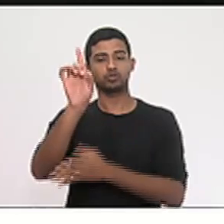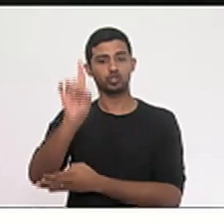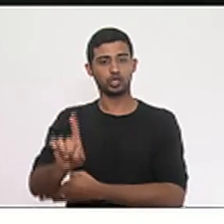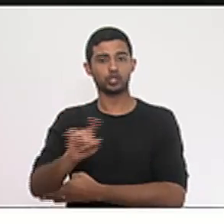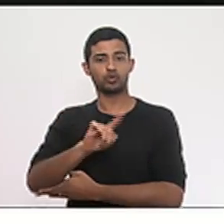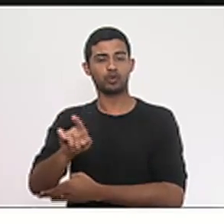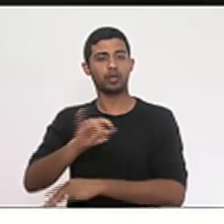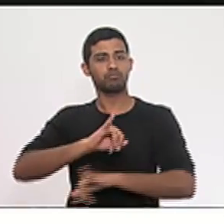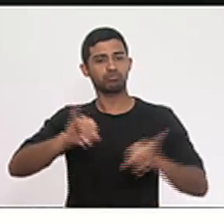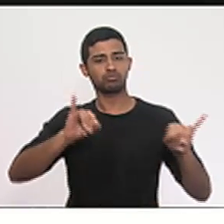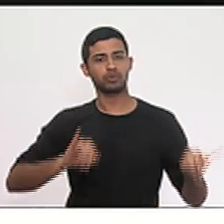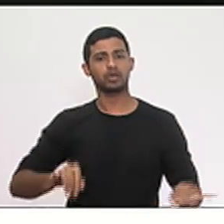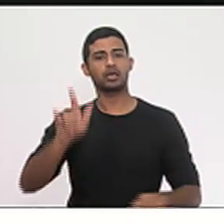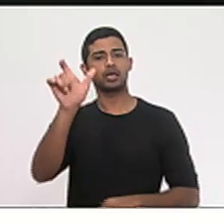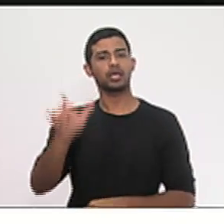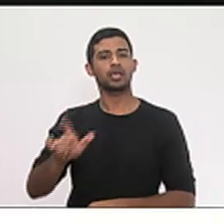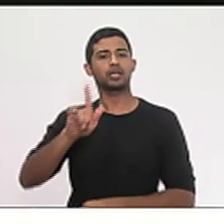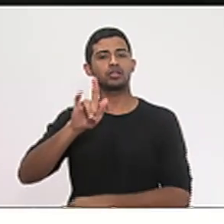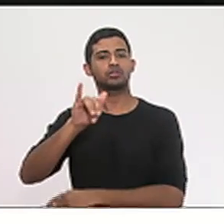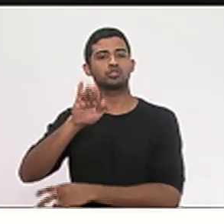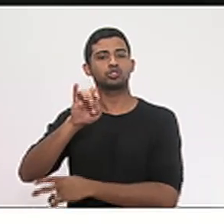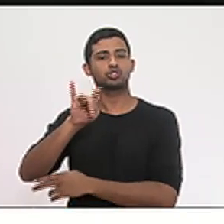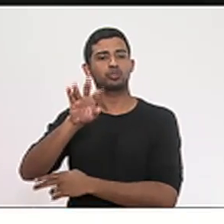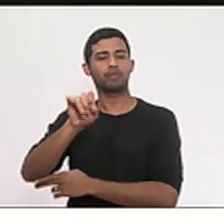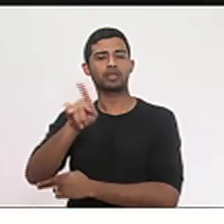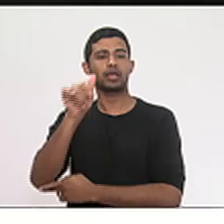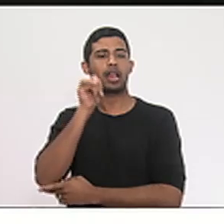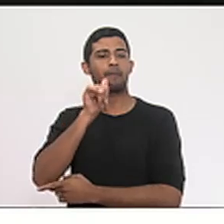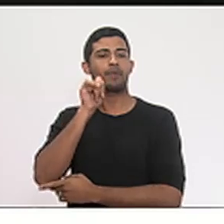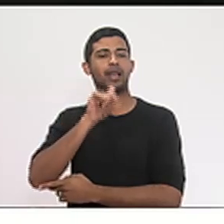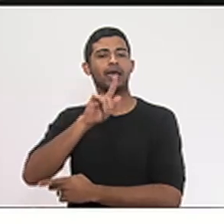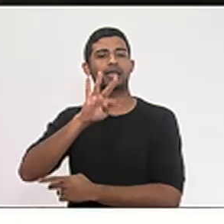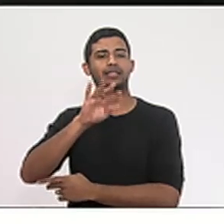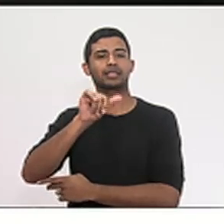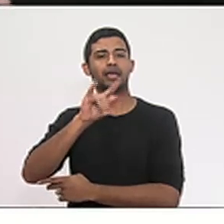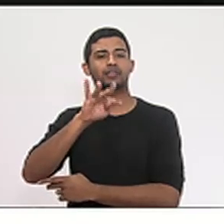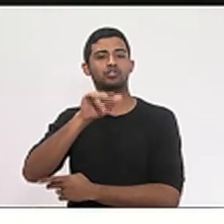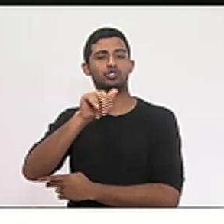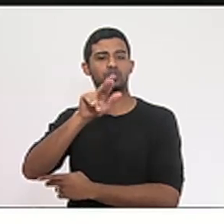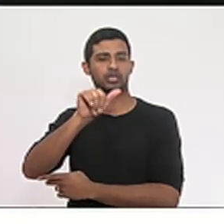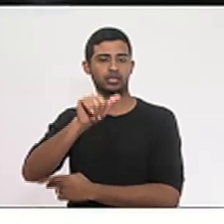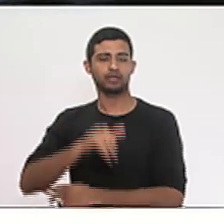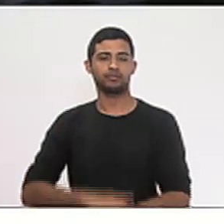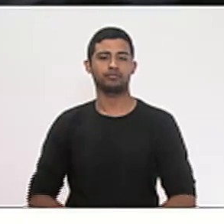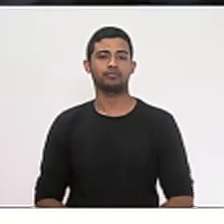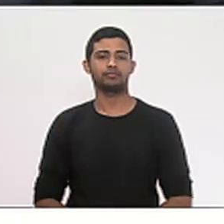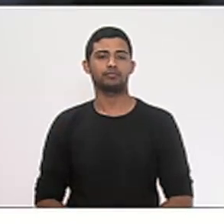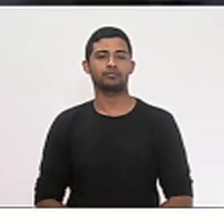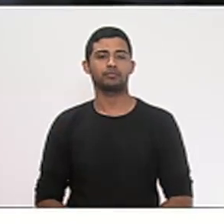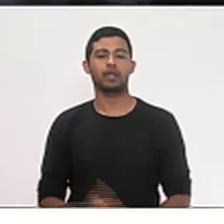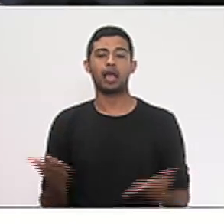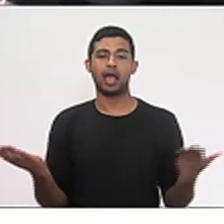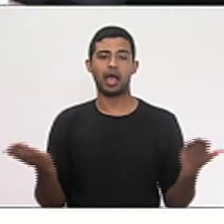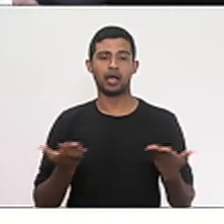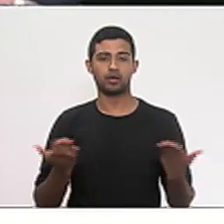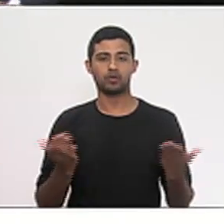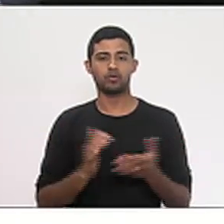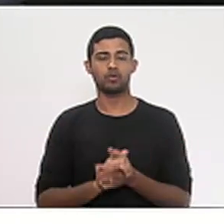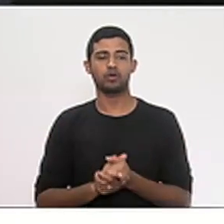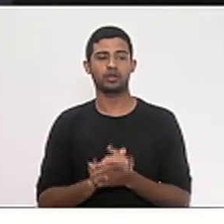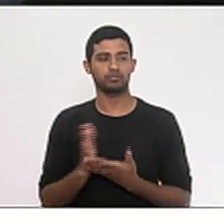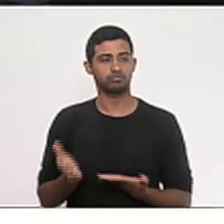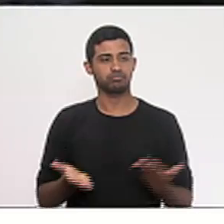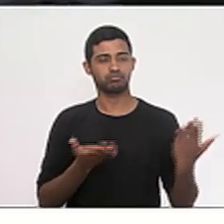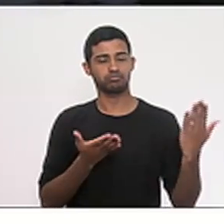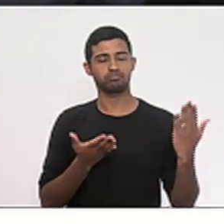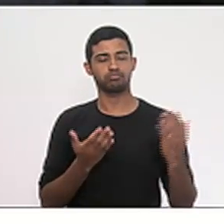da Sanemar, Gilberto Palmares, doutora Tatiana Guimarães. E agora vou conceder a